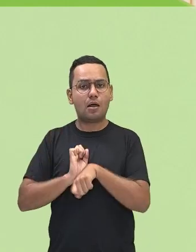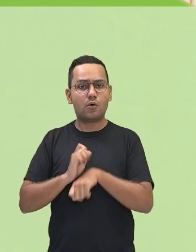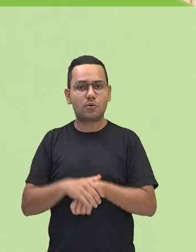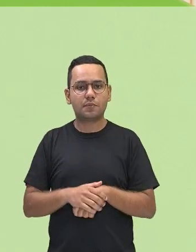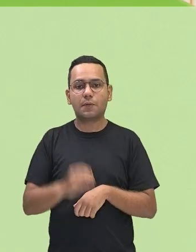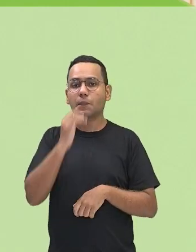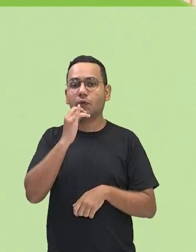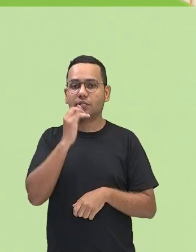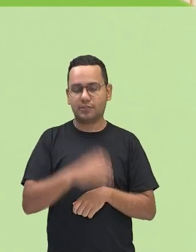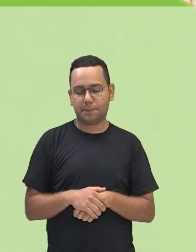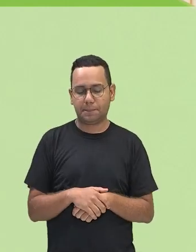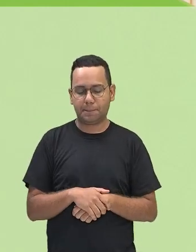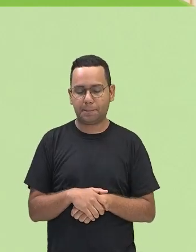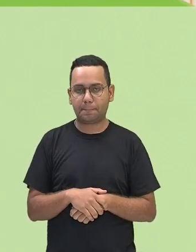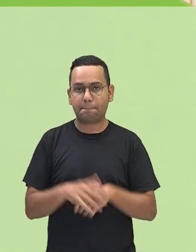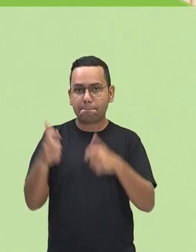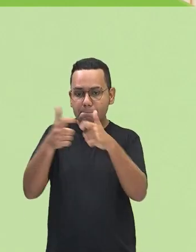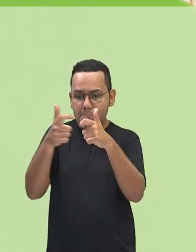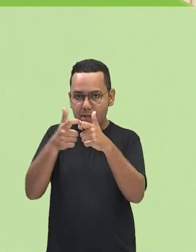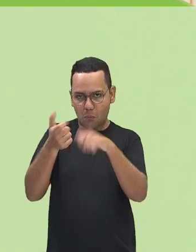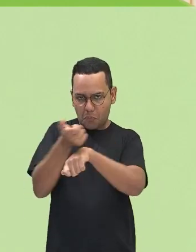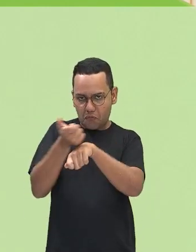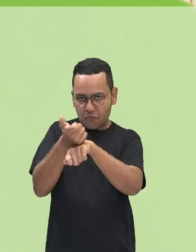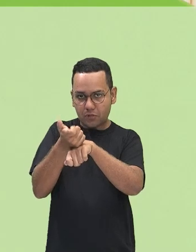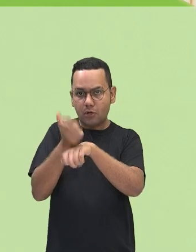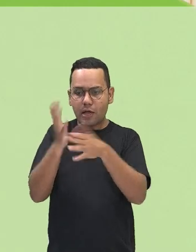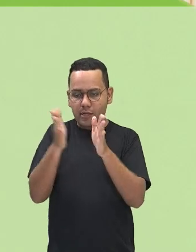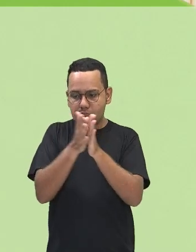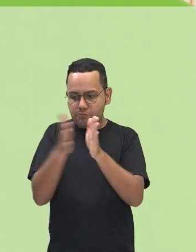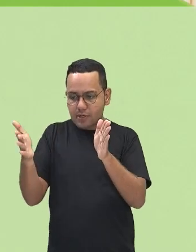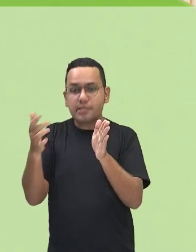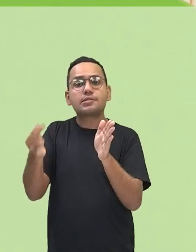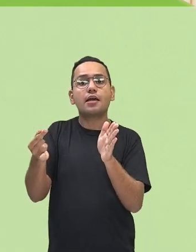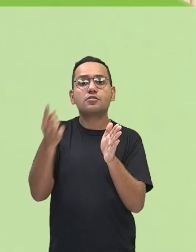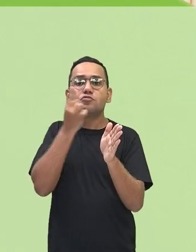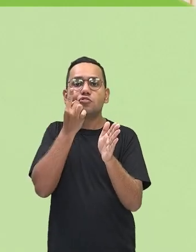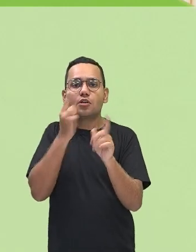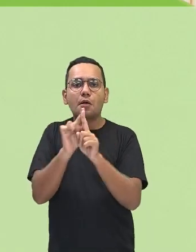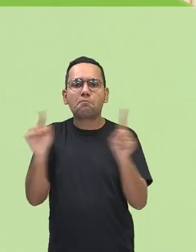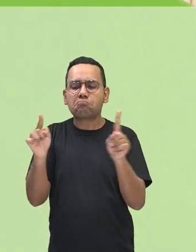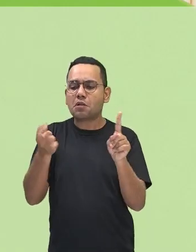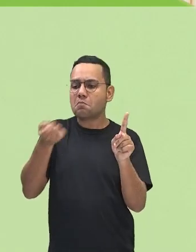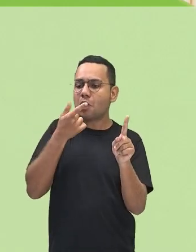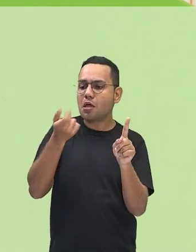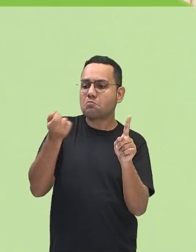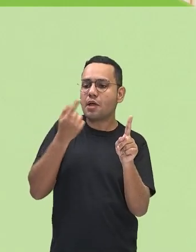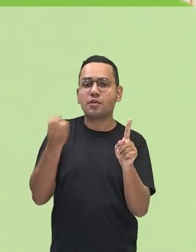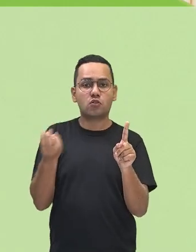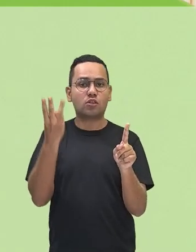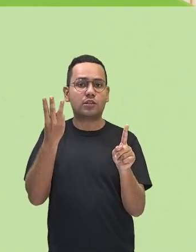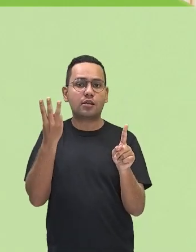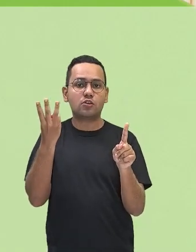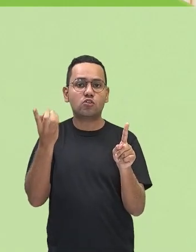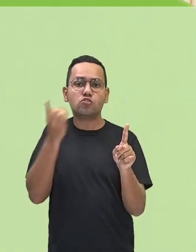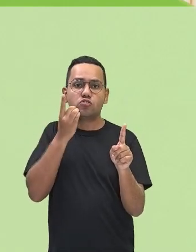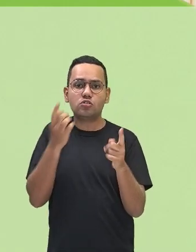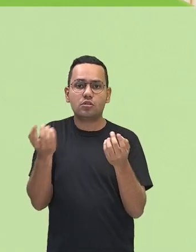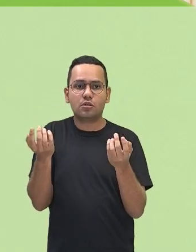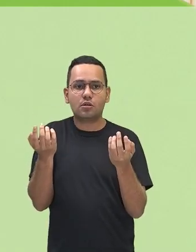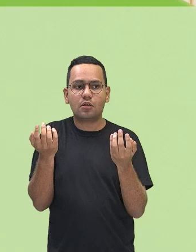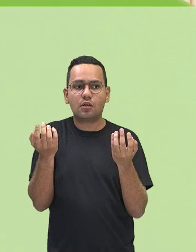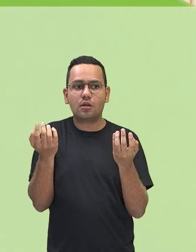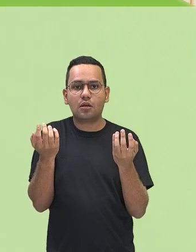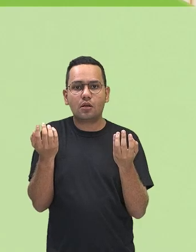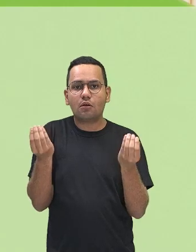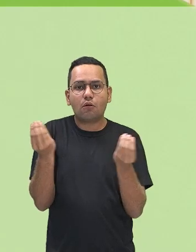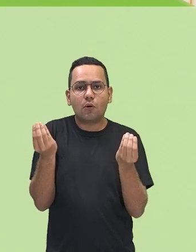7 dias e você só tomou 3 dias. O que isso pode resultar? Em outros problemas mais sérios que